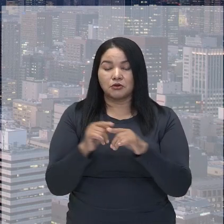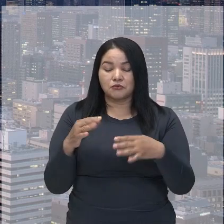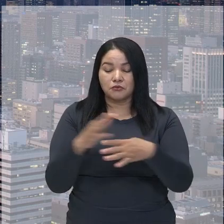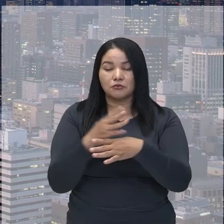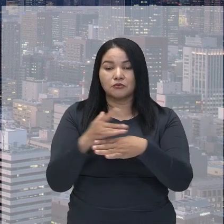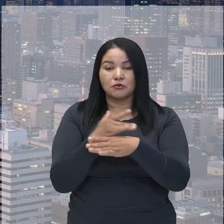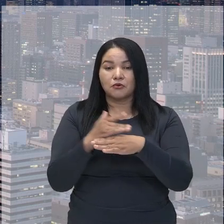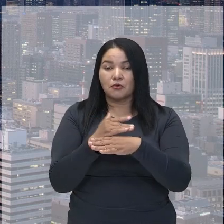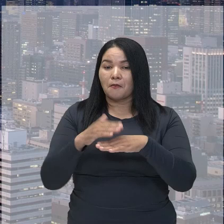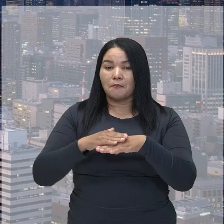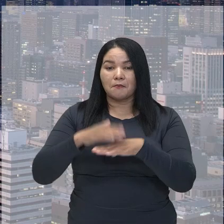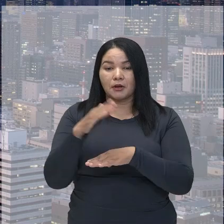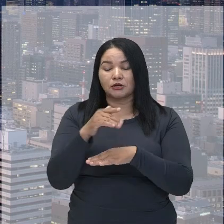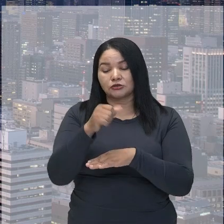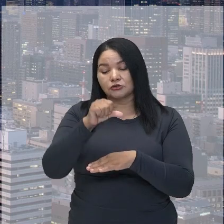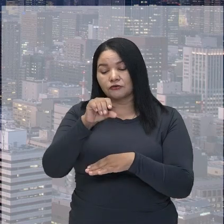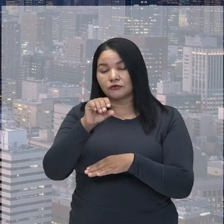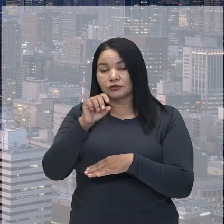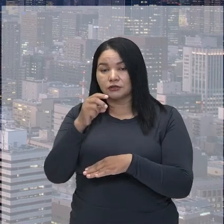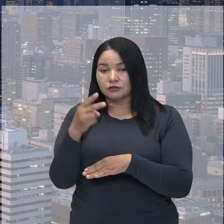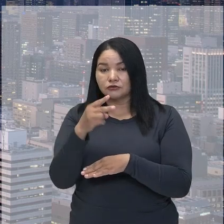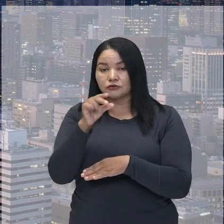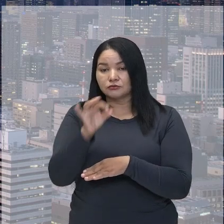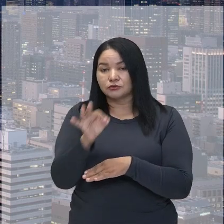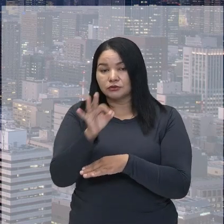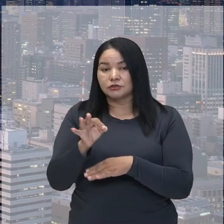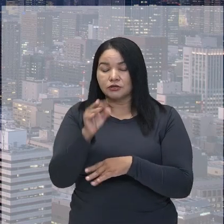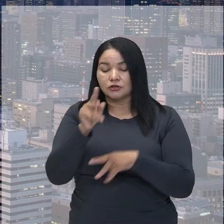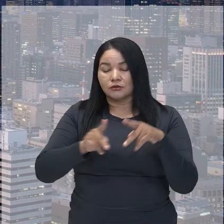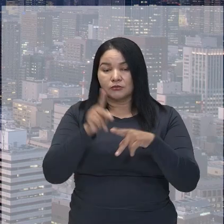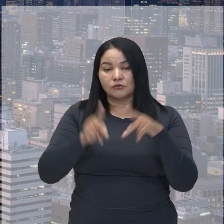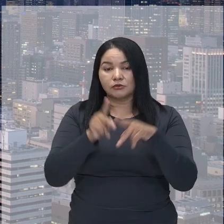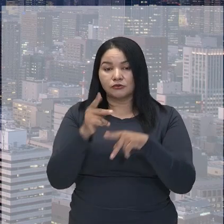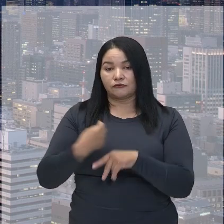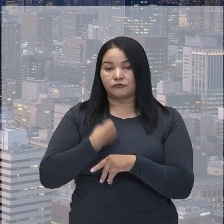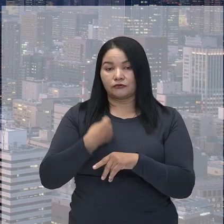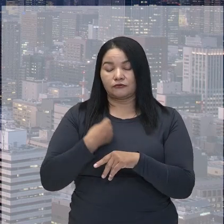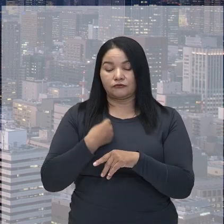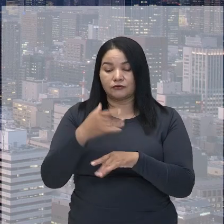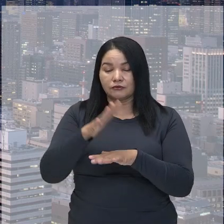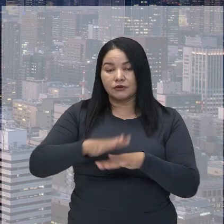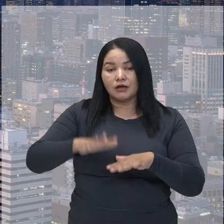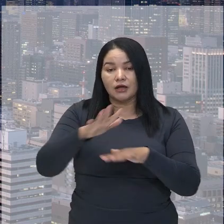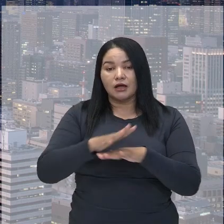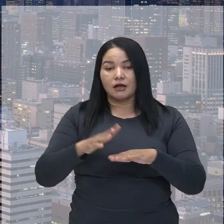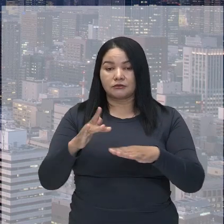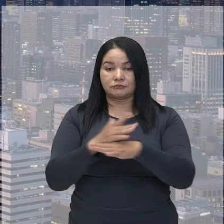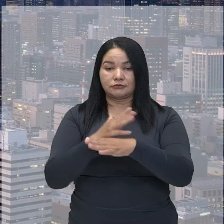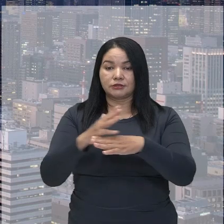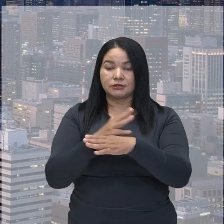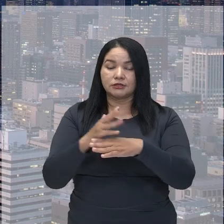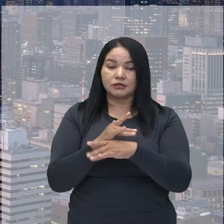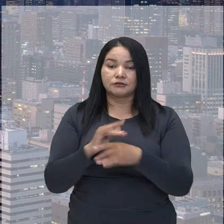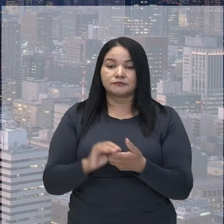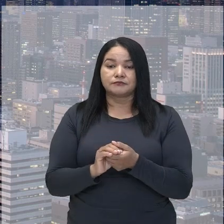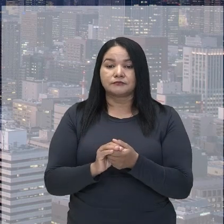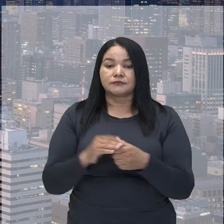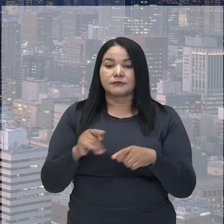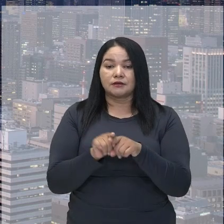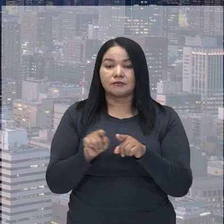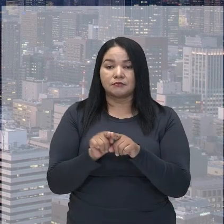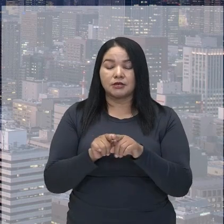de 92% da população que vive em áreas urbanas, tá? As áreas